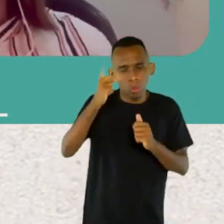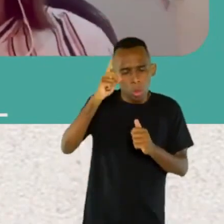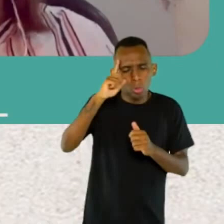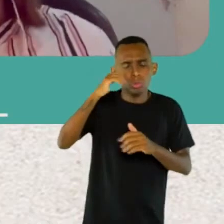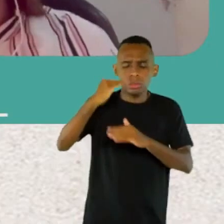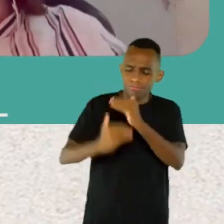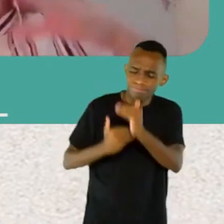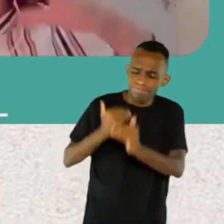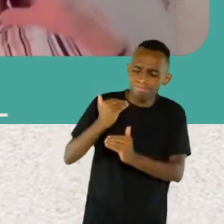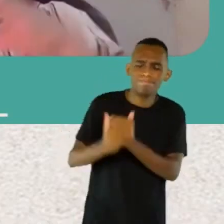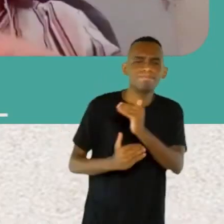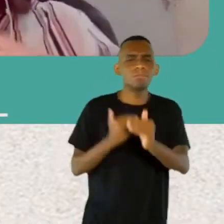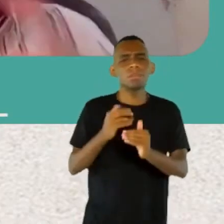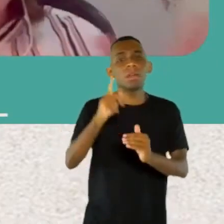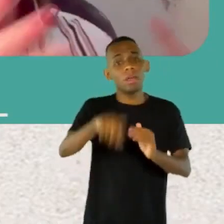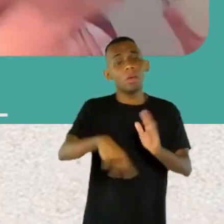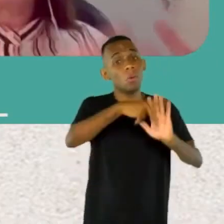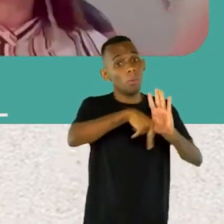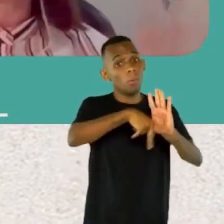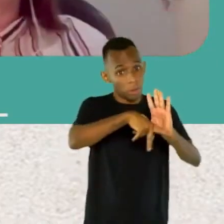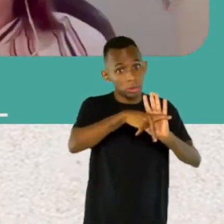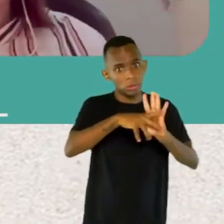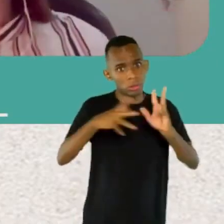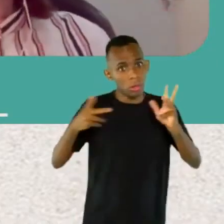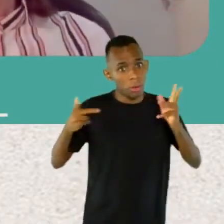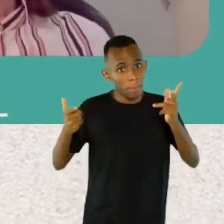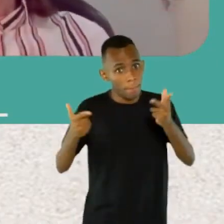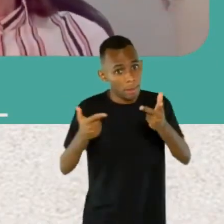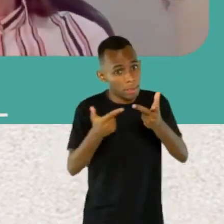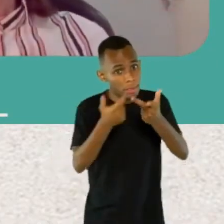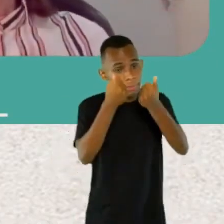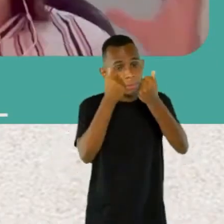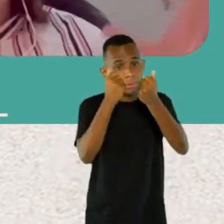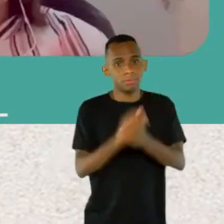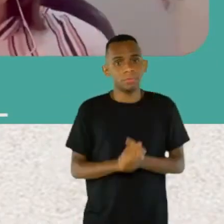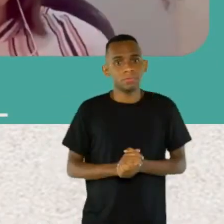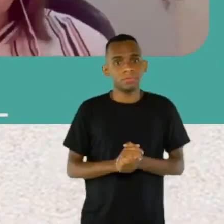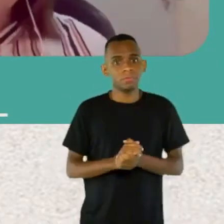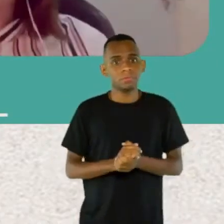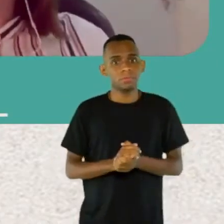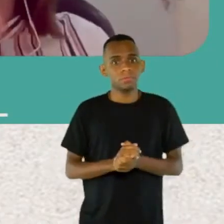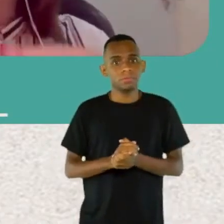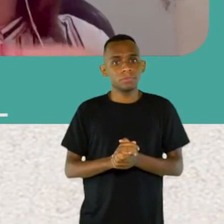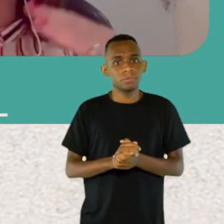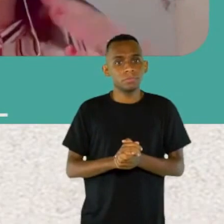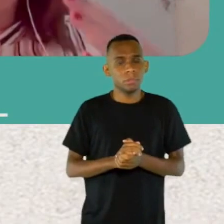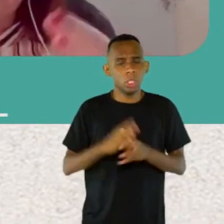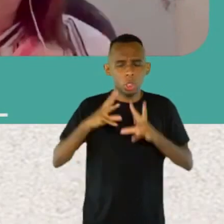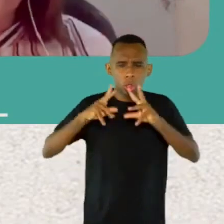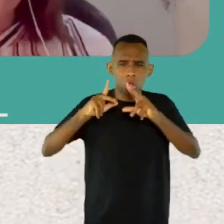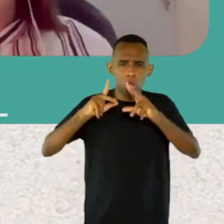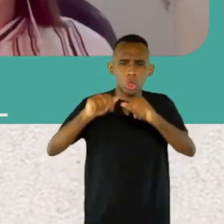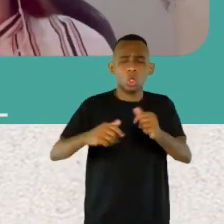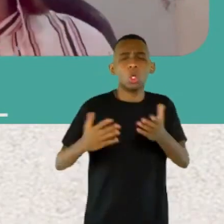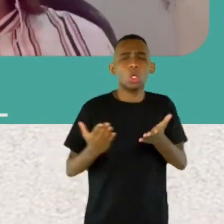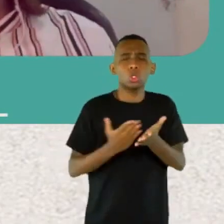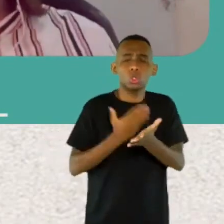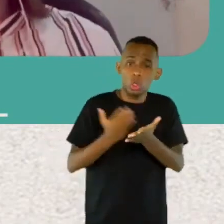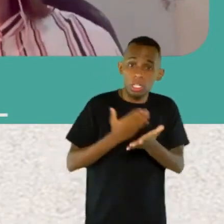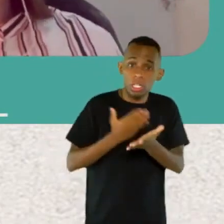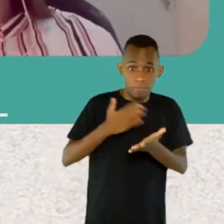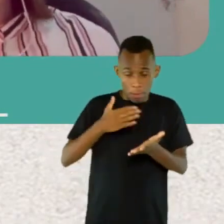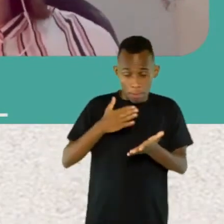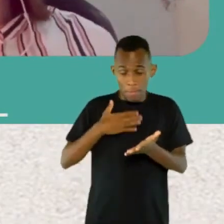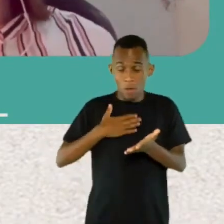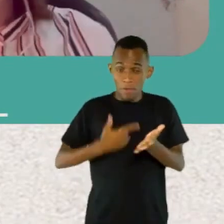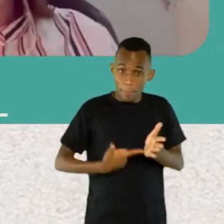com um projeto lindo, né, de levar toda a minha obra para a Leia, toda a minha obra vai ser relançada num projeto editorial novo. É isso